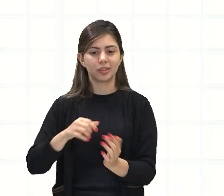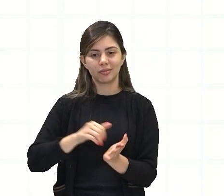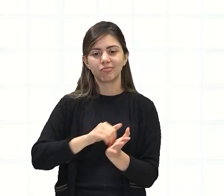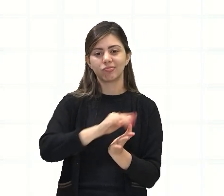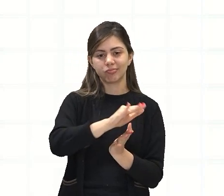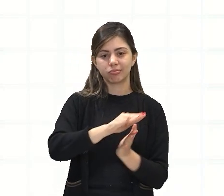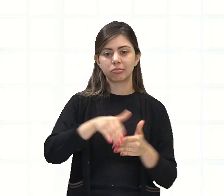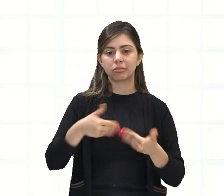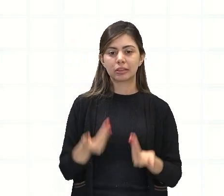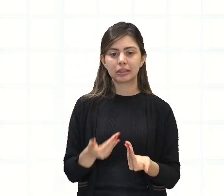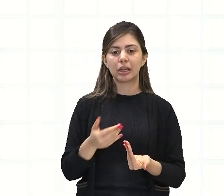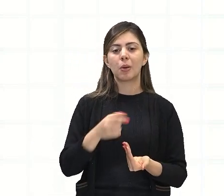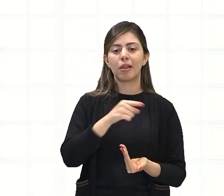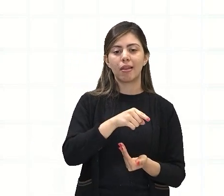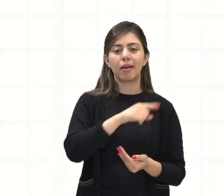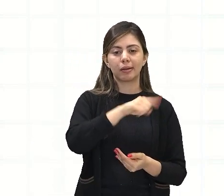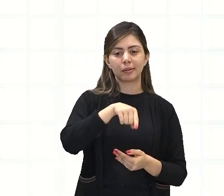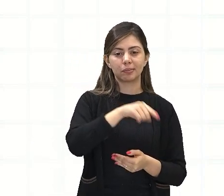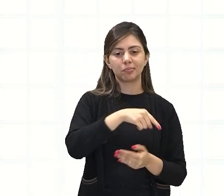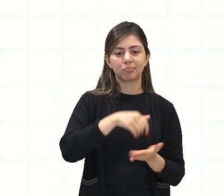do Brasil nas quartas de final da